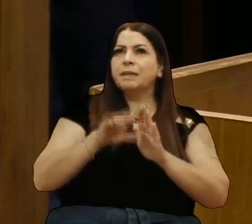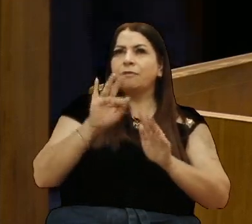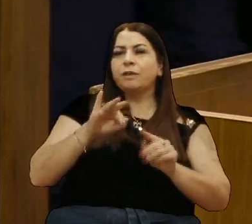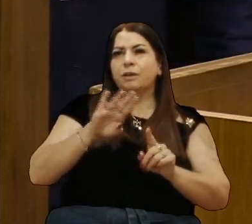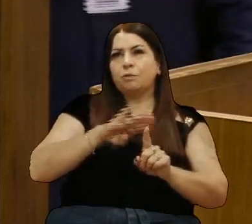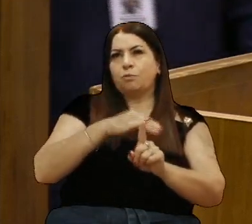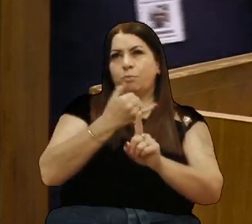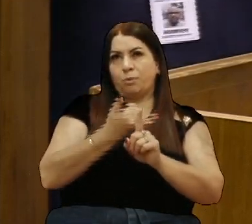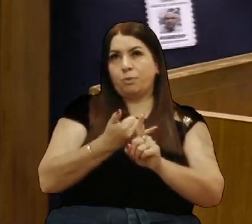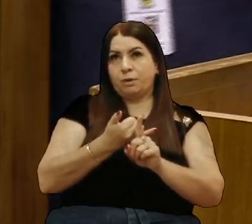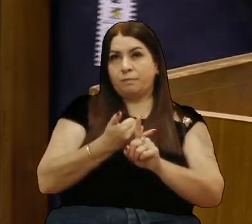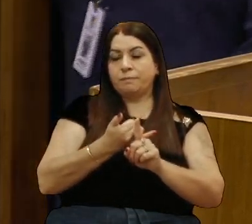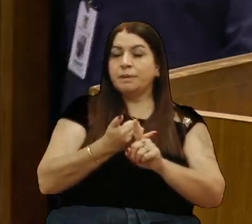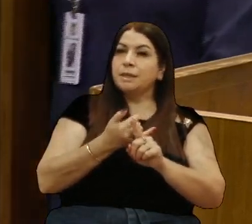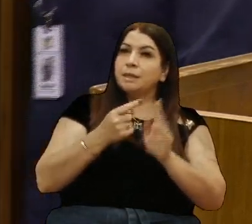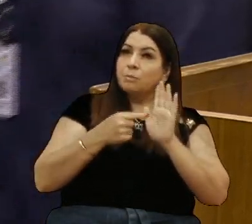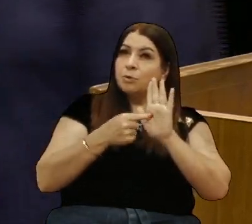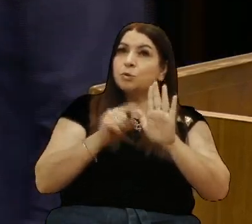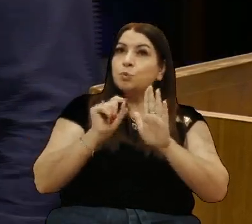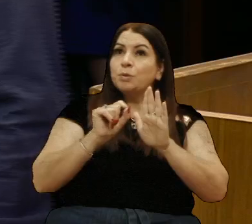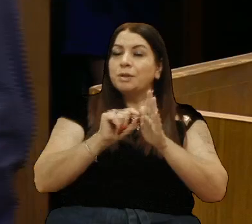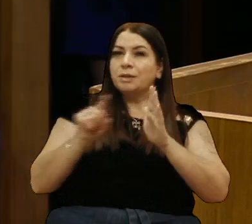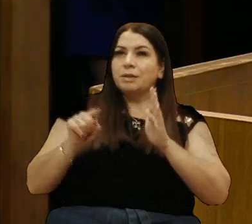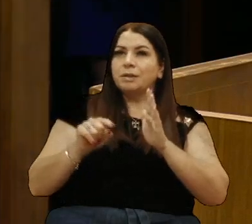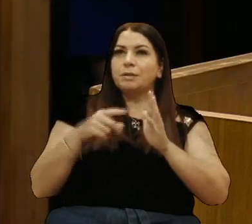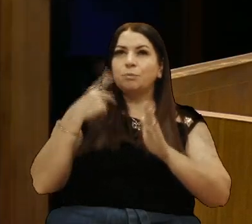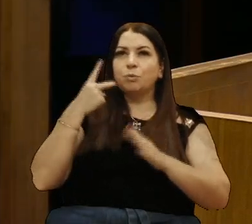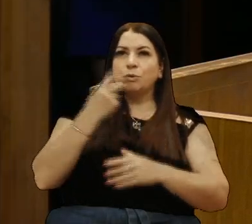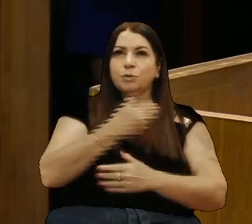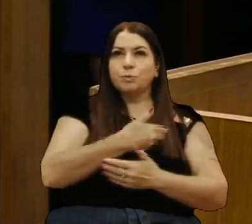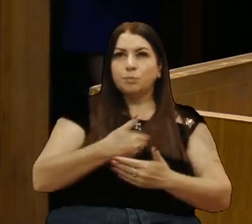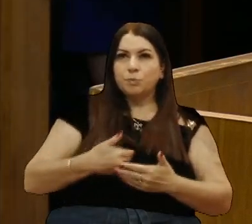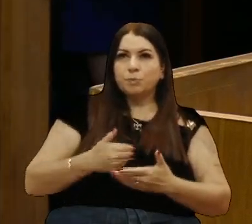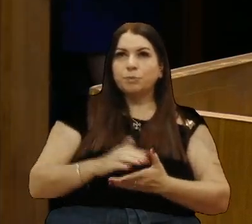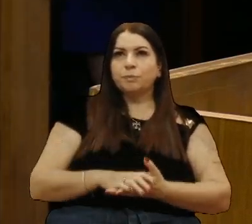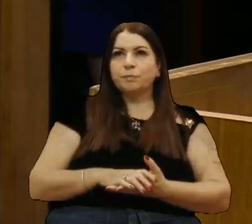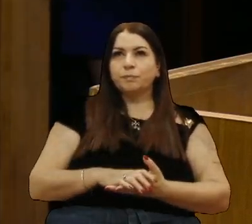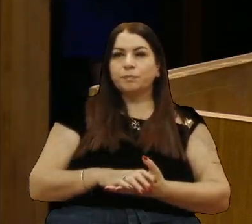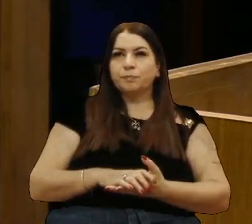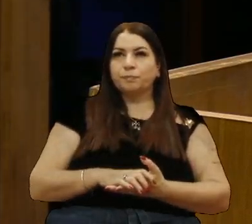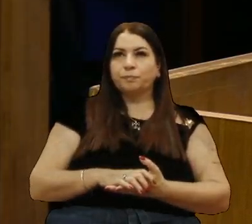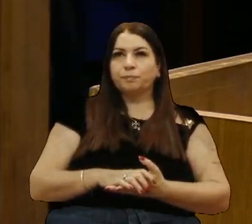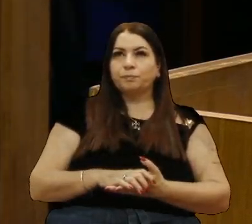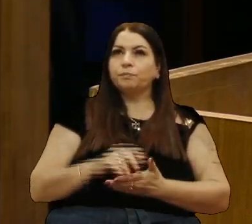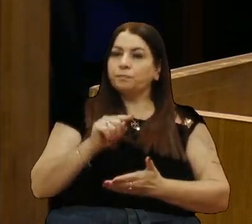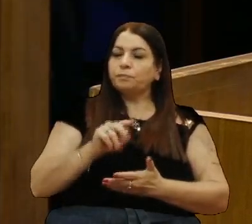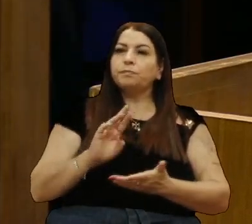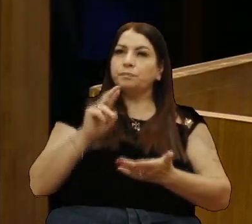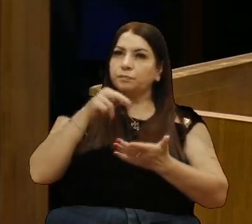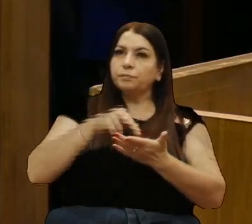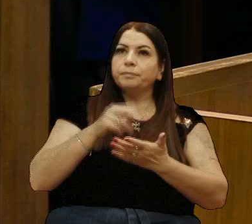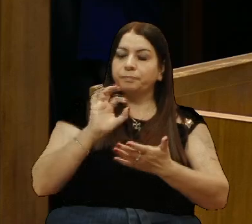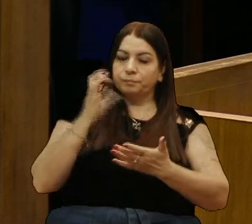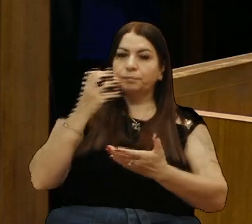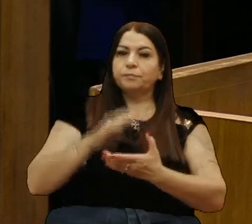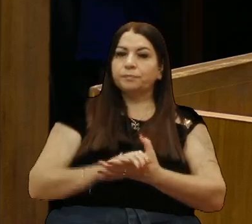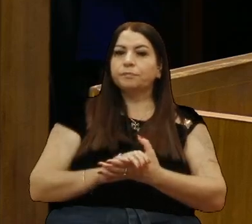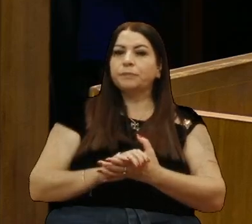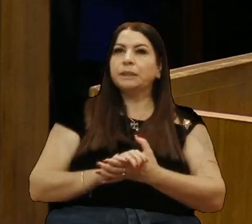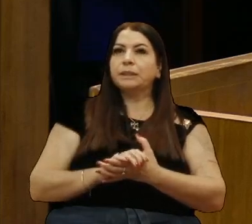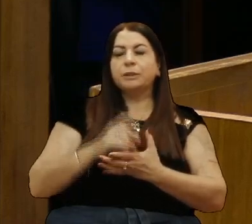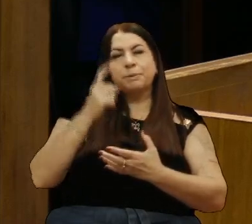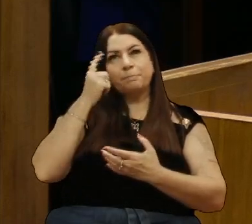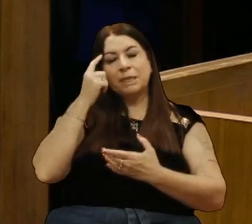anti-bullying. E a gente está trazendo o quê? Trazendo políticas públicas para que isso realmente aconteça. Então, a